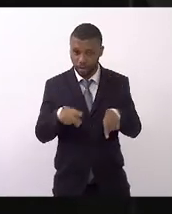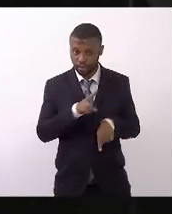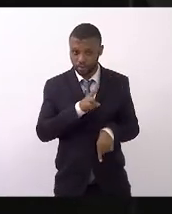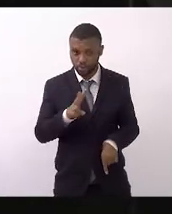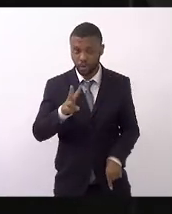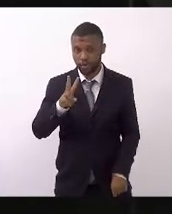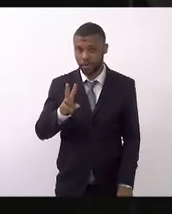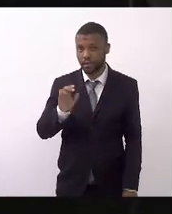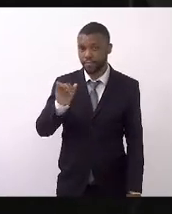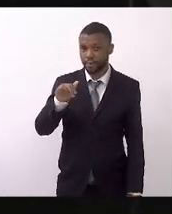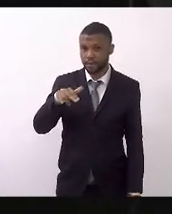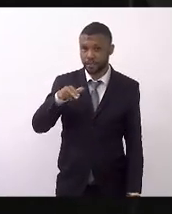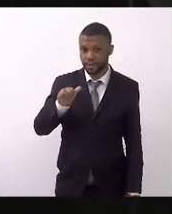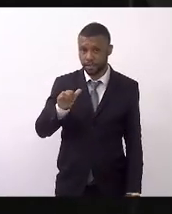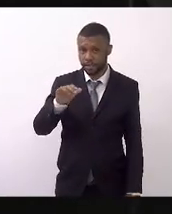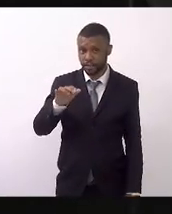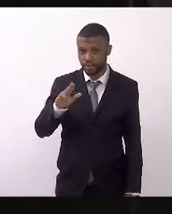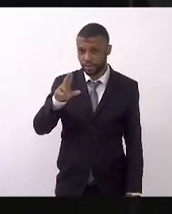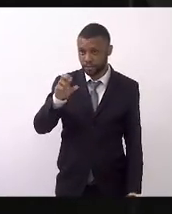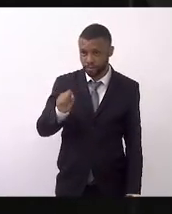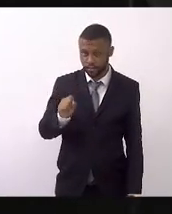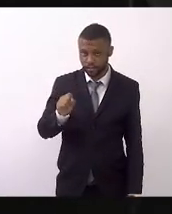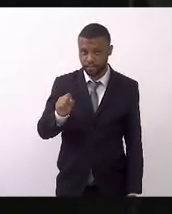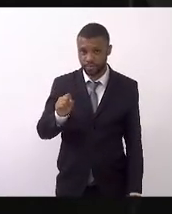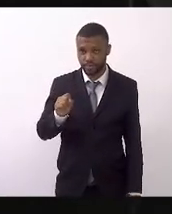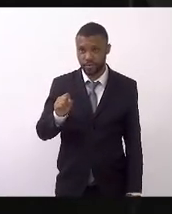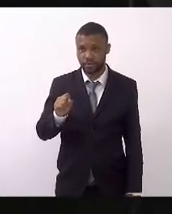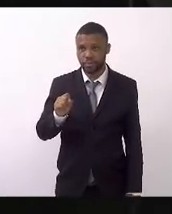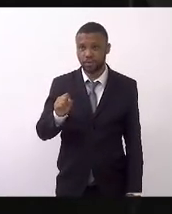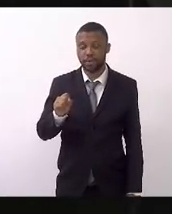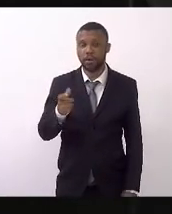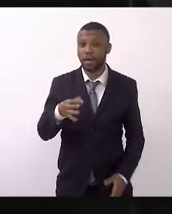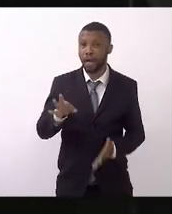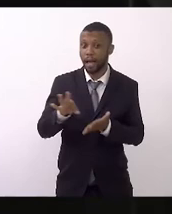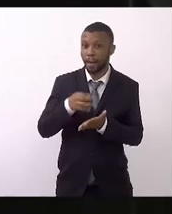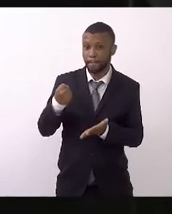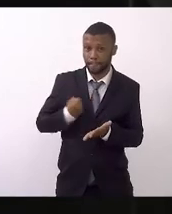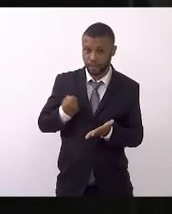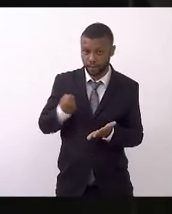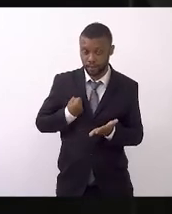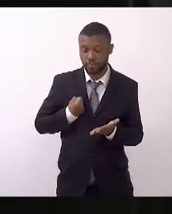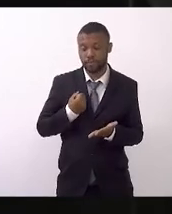Vinícius Raiden Vitze, de matrícula